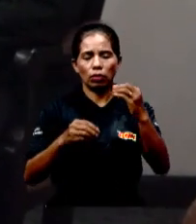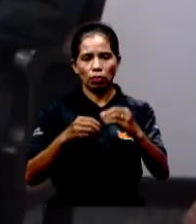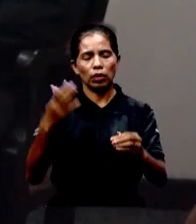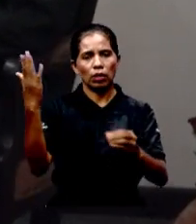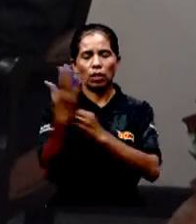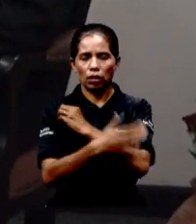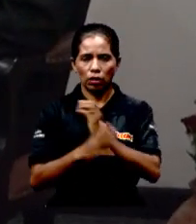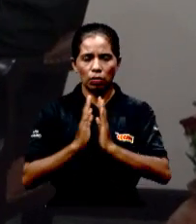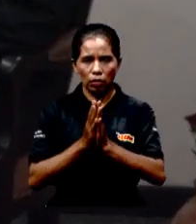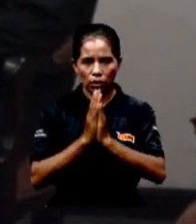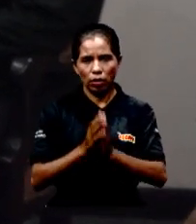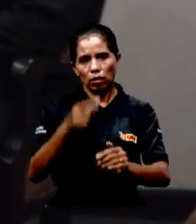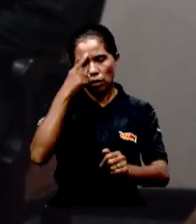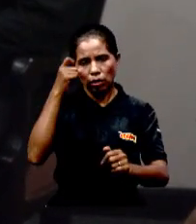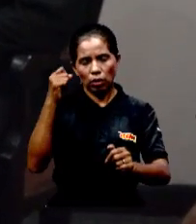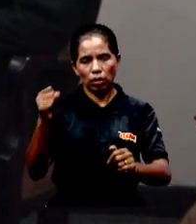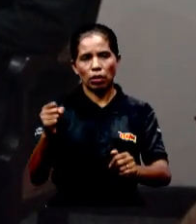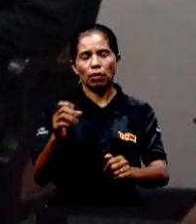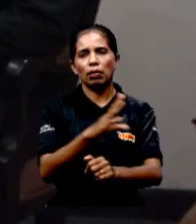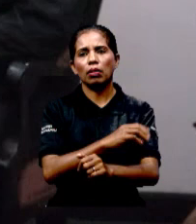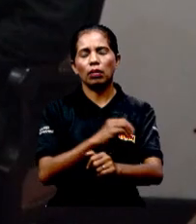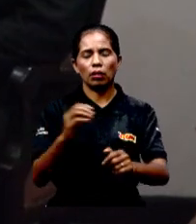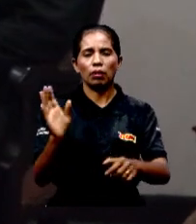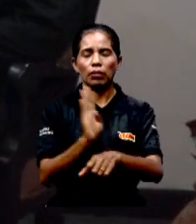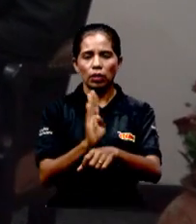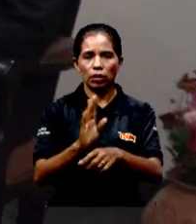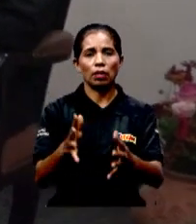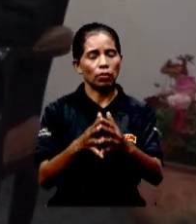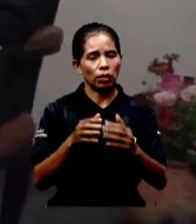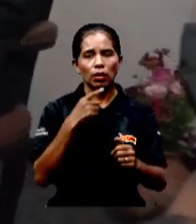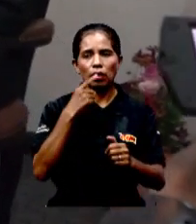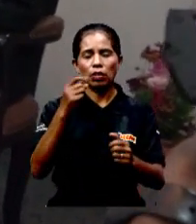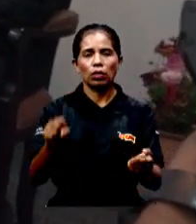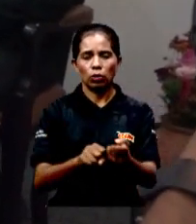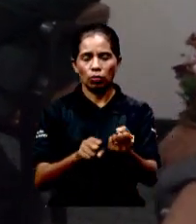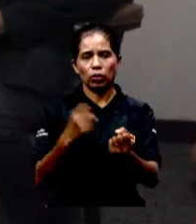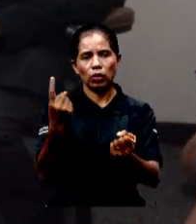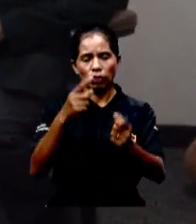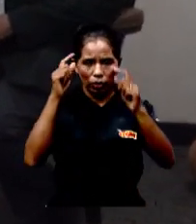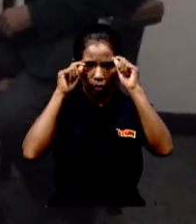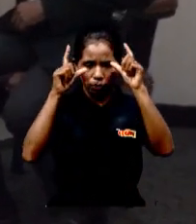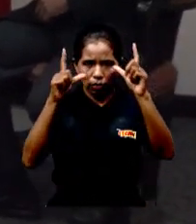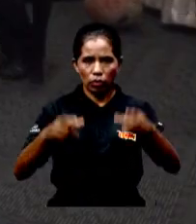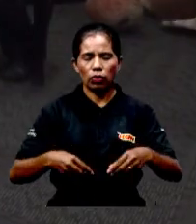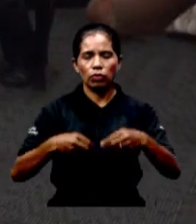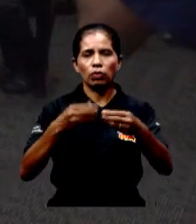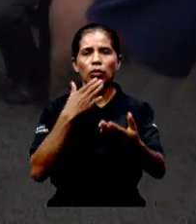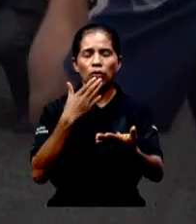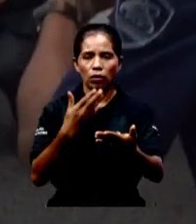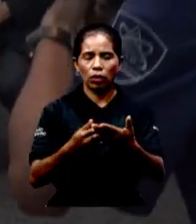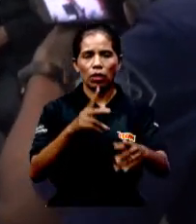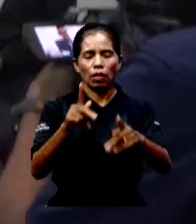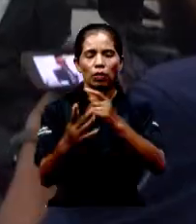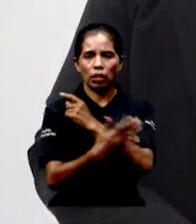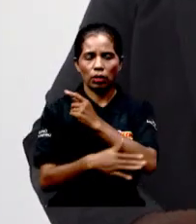Myanmar, também encarregado de negócios Estados Unidos da América afirma apoio na fata em Timor-Leste e bem, mas solidariedade para o povo